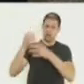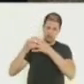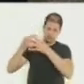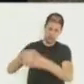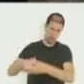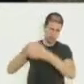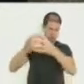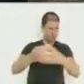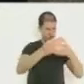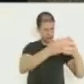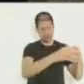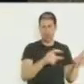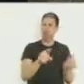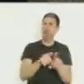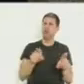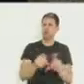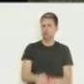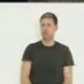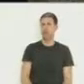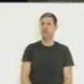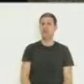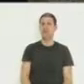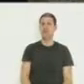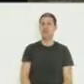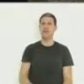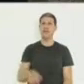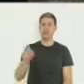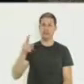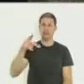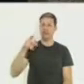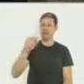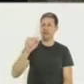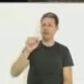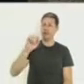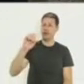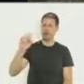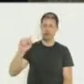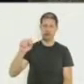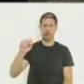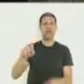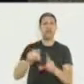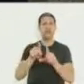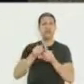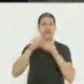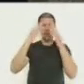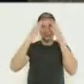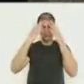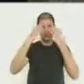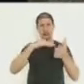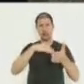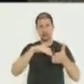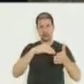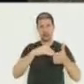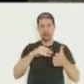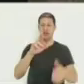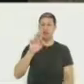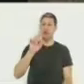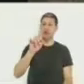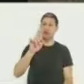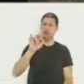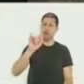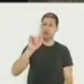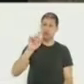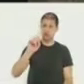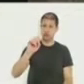passos, né? E agradecer os secretários Rodrigo Taborda, Geraldo